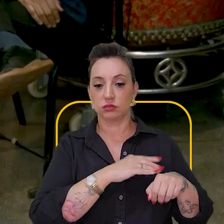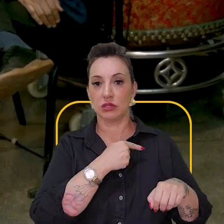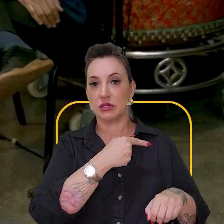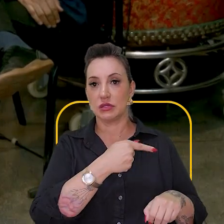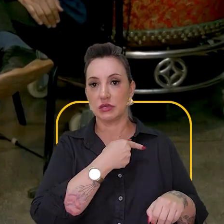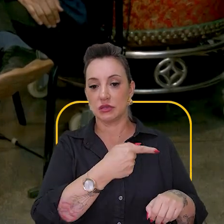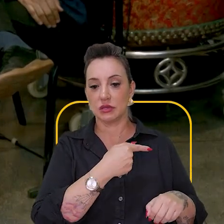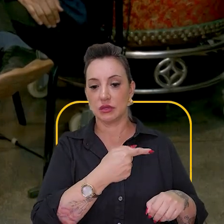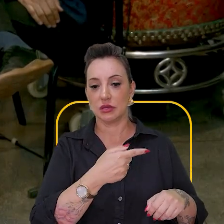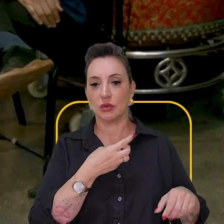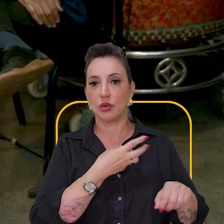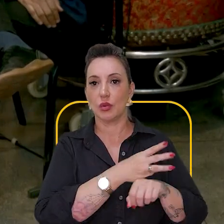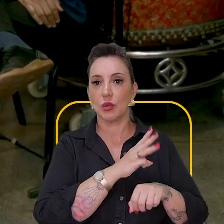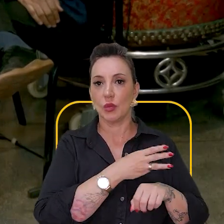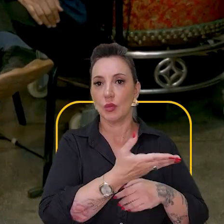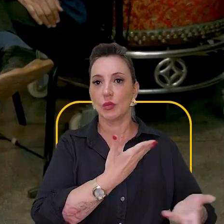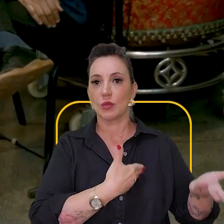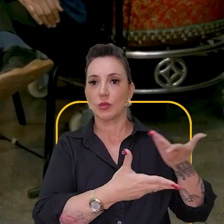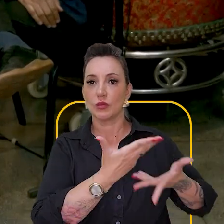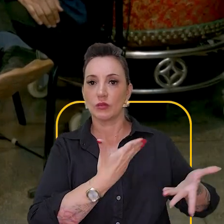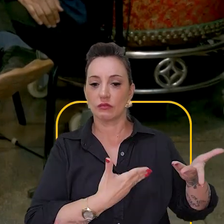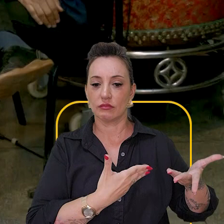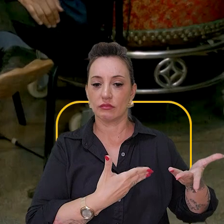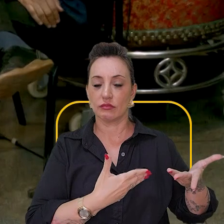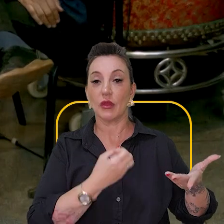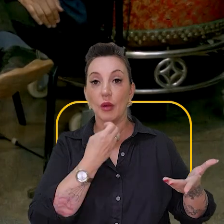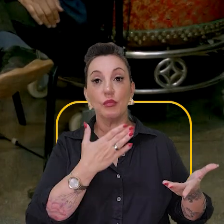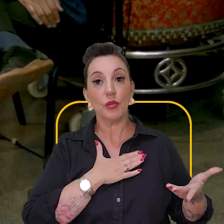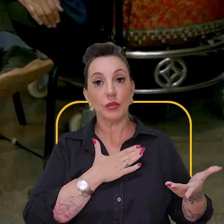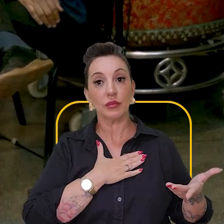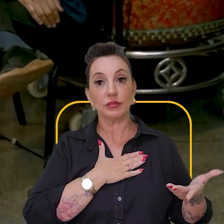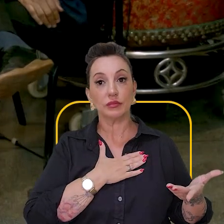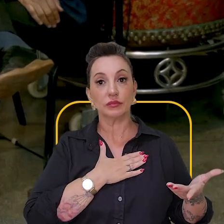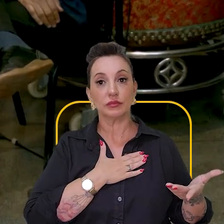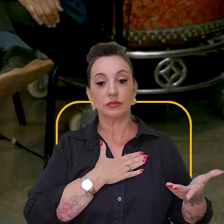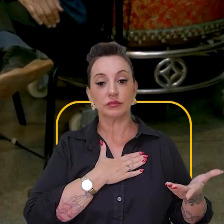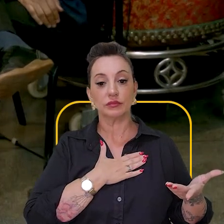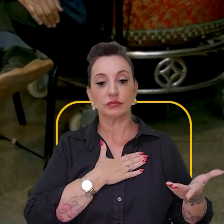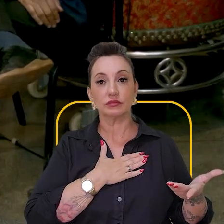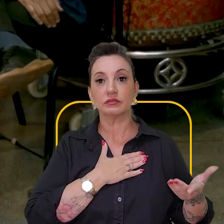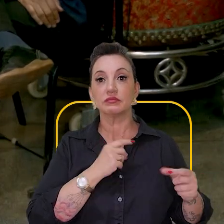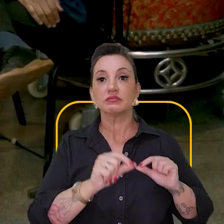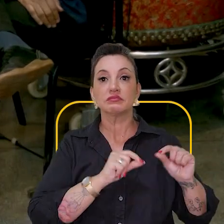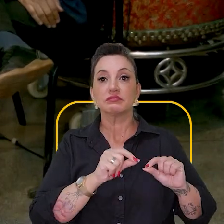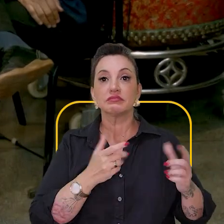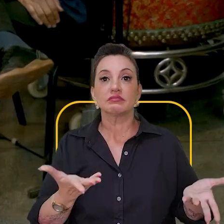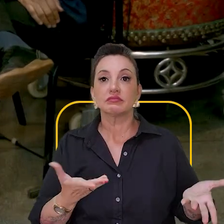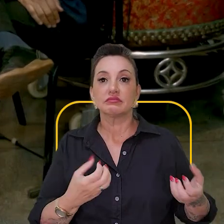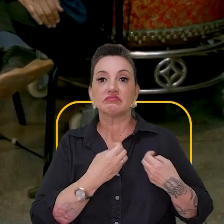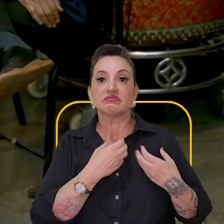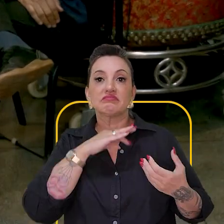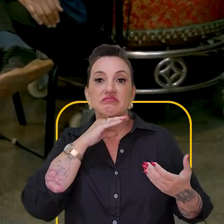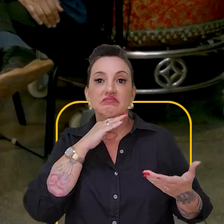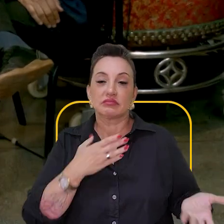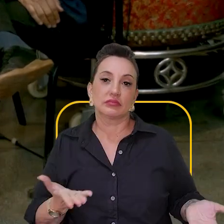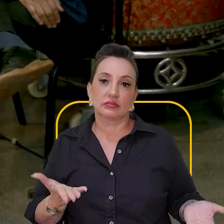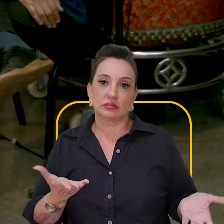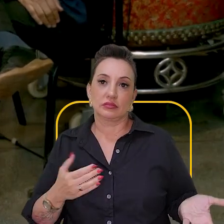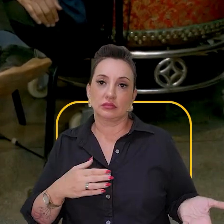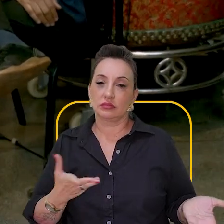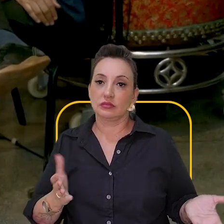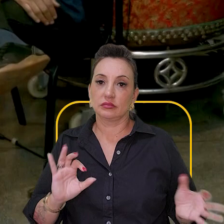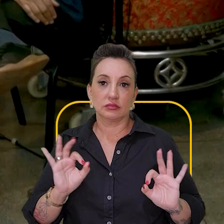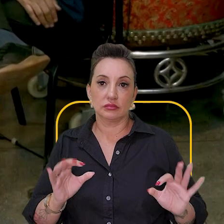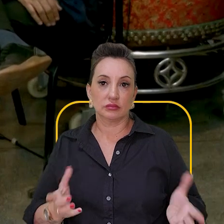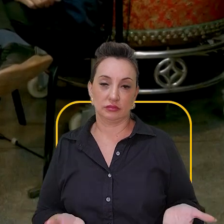praticamente toda semana a gente toca WhatsApp Uhum ele foi muito bom para mim não tem porque eu falar não o que ele me ensinou na época